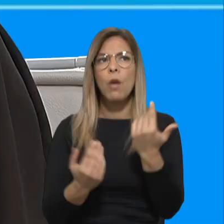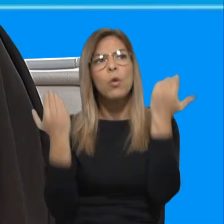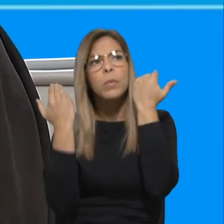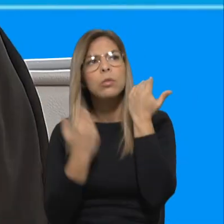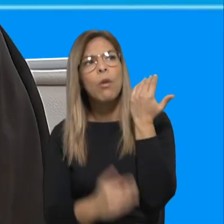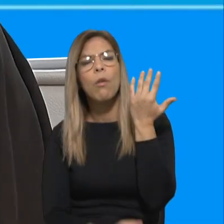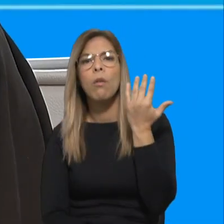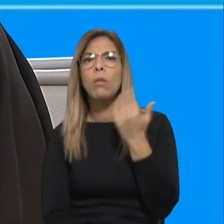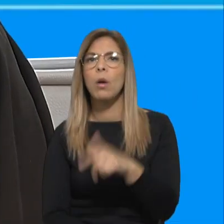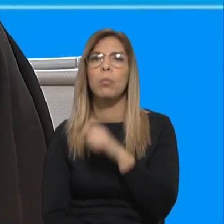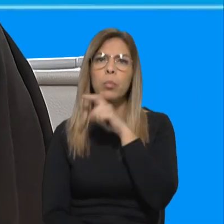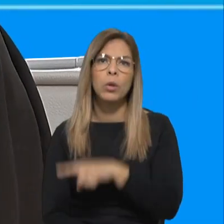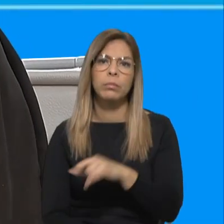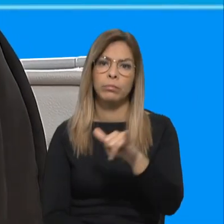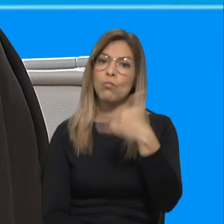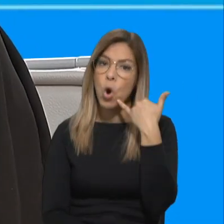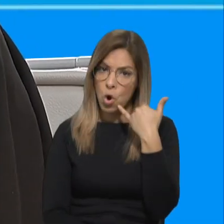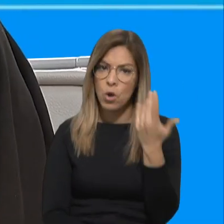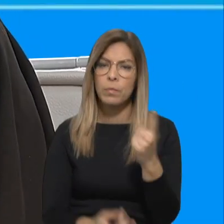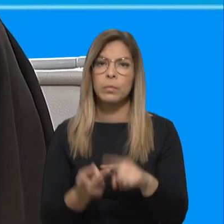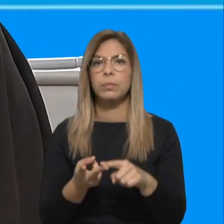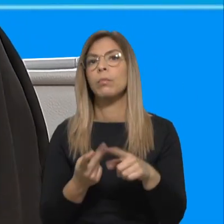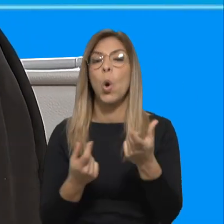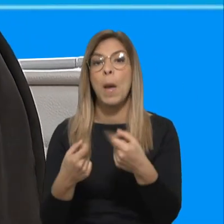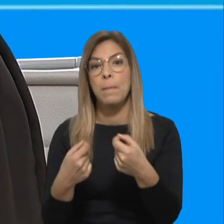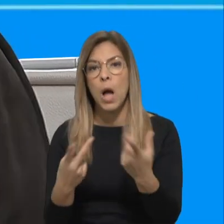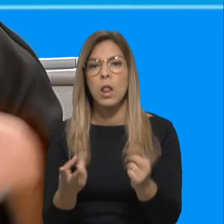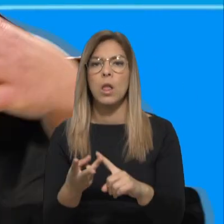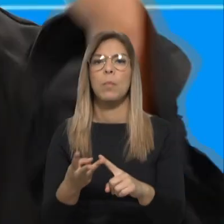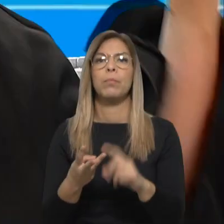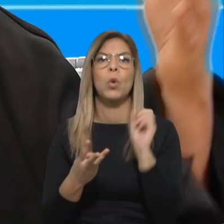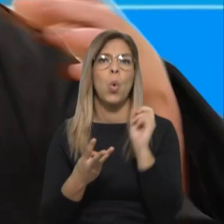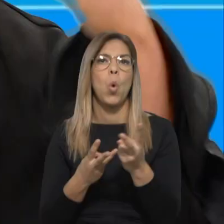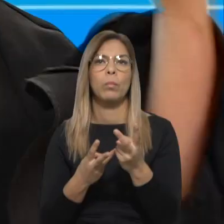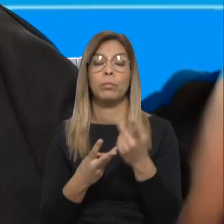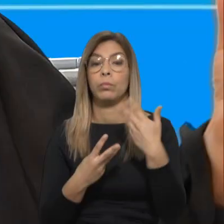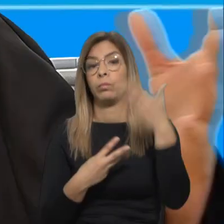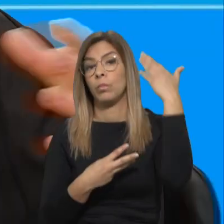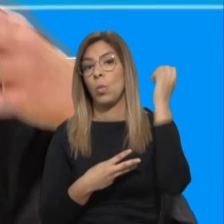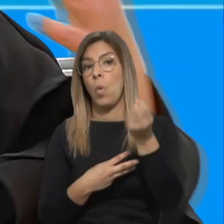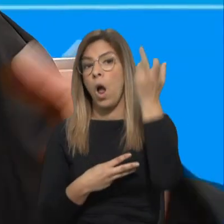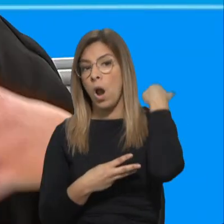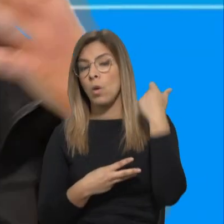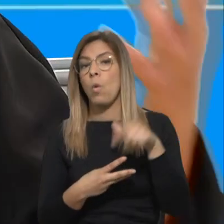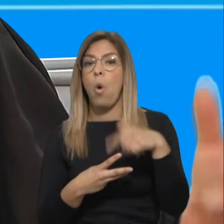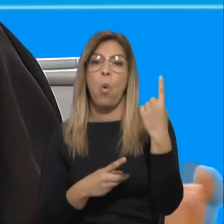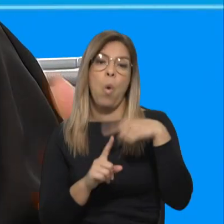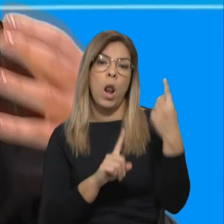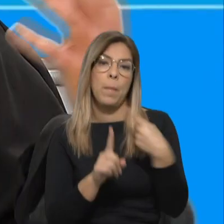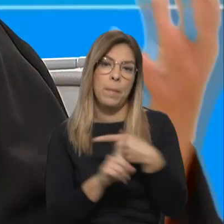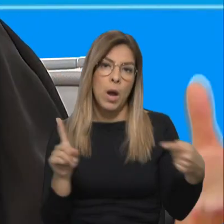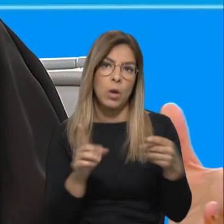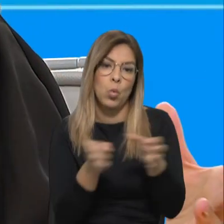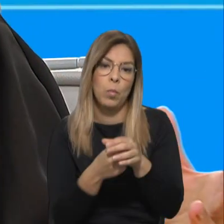Essa informação pode ter sido dada ao telefone, pode ter sido dada via e-mail, ou pode ter sido dada há um ano ou há um ano e meio, quando falou com um dos elementos do